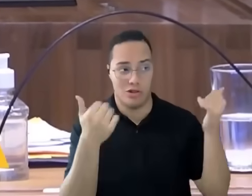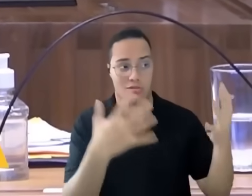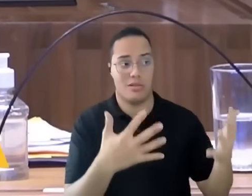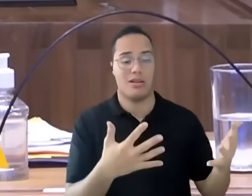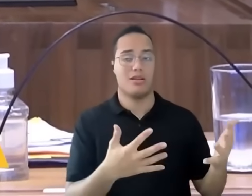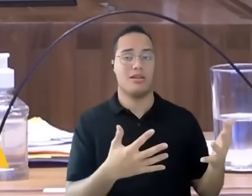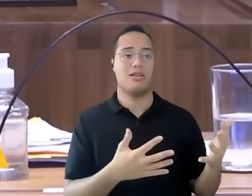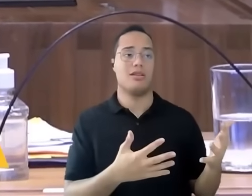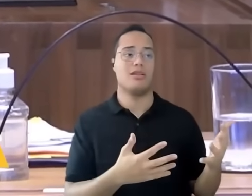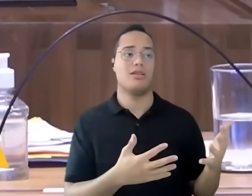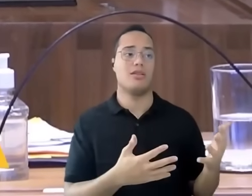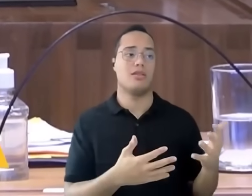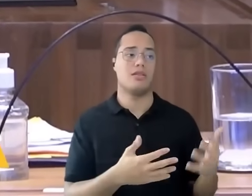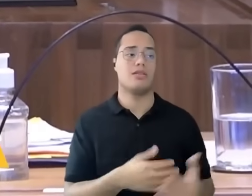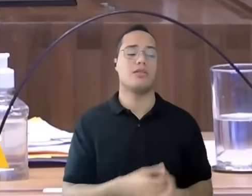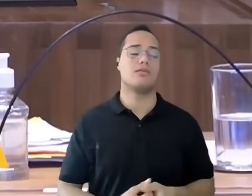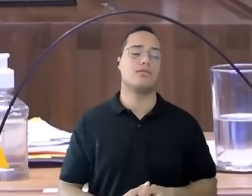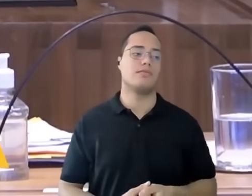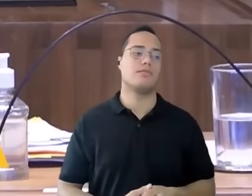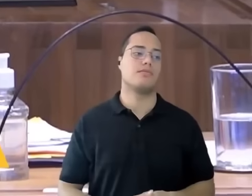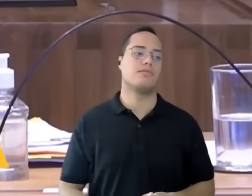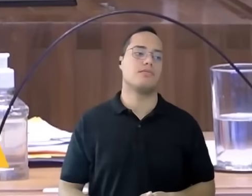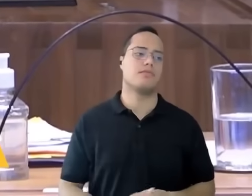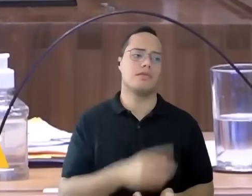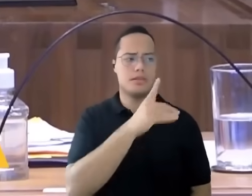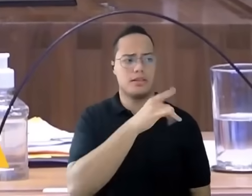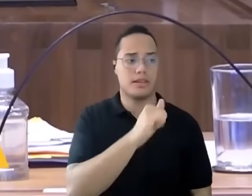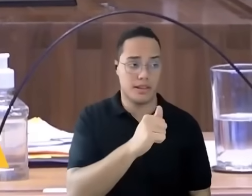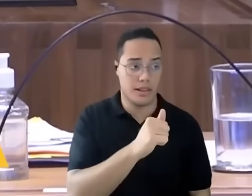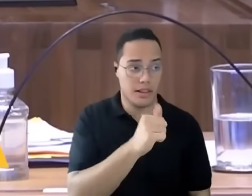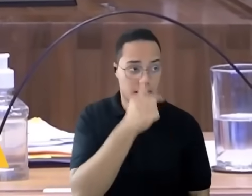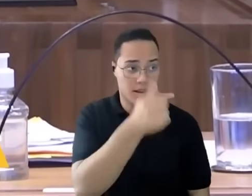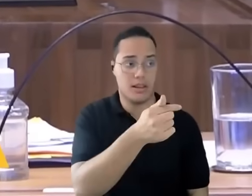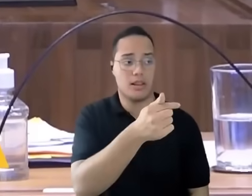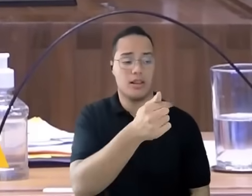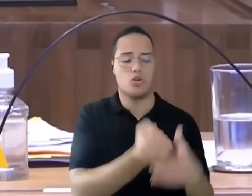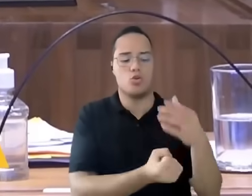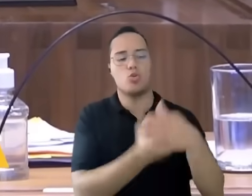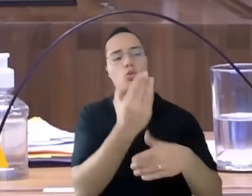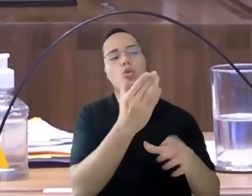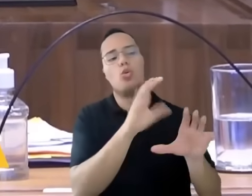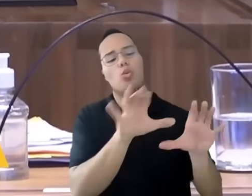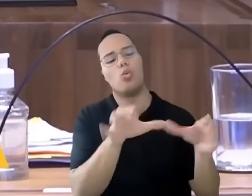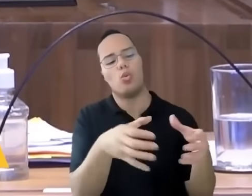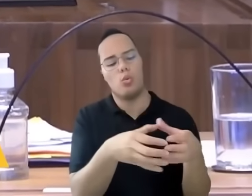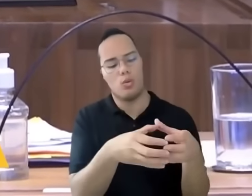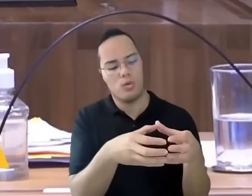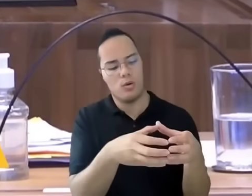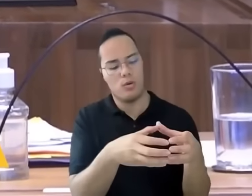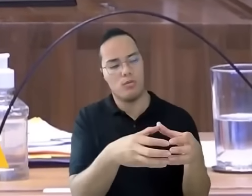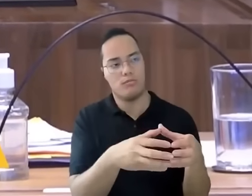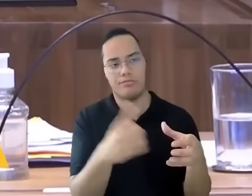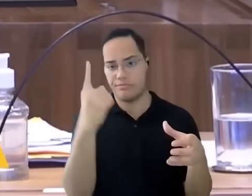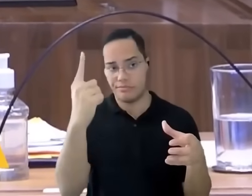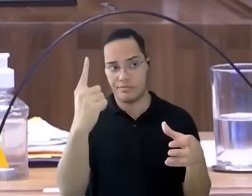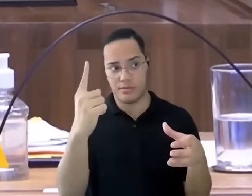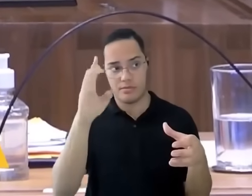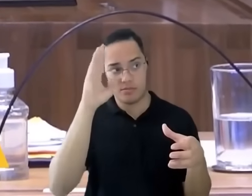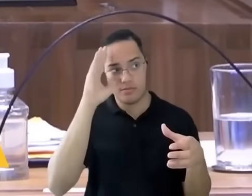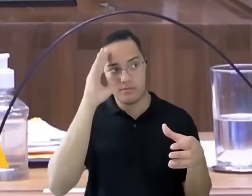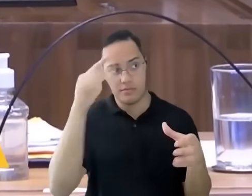posterior tá Deputado no dia 7 foi criado um grupo e se coloca um militar do GSI nesse grupo